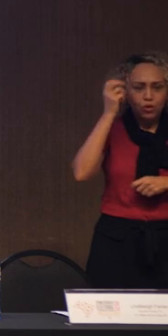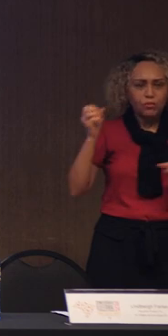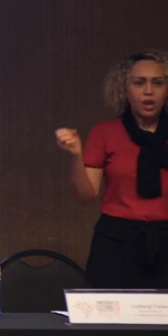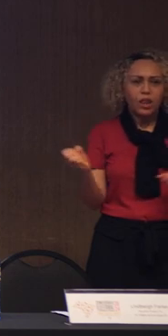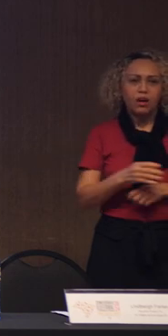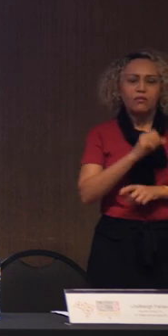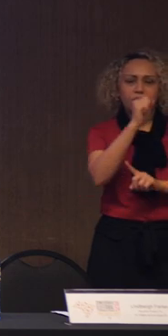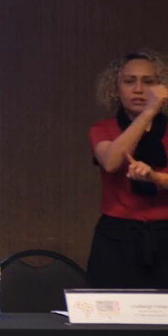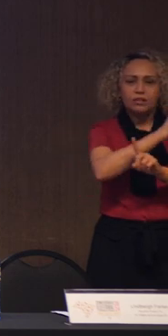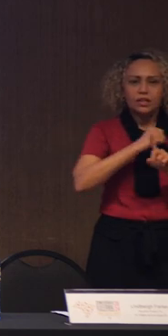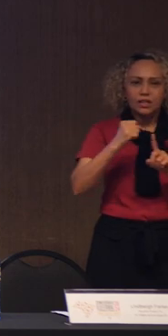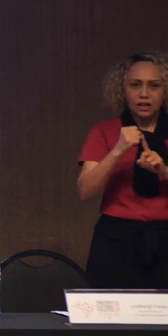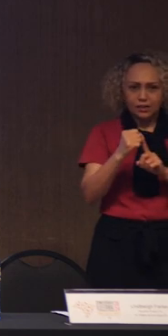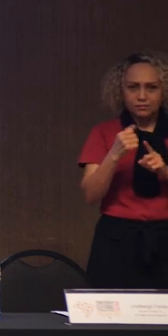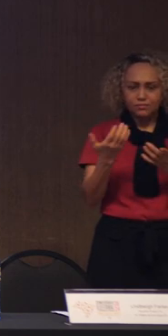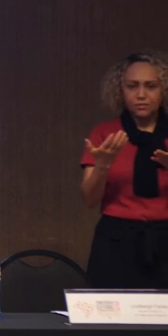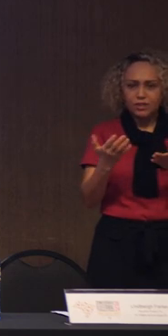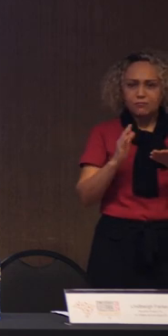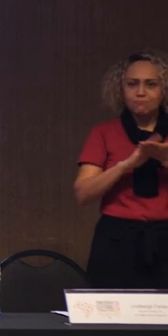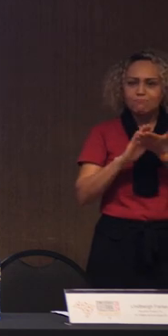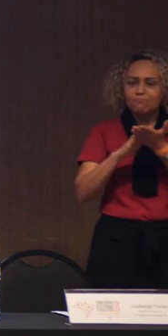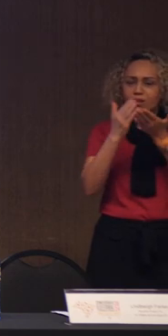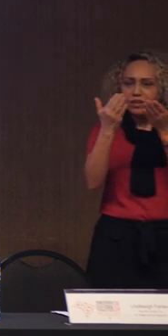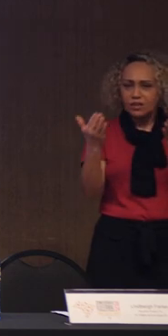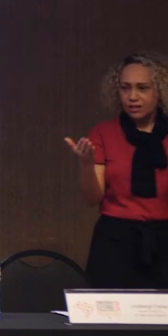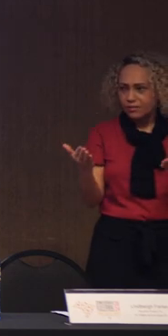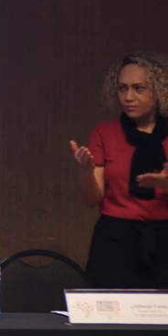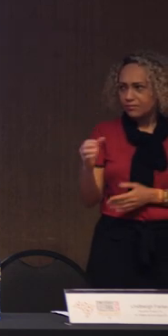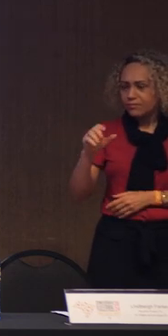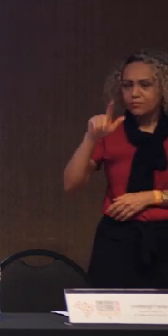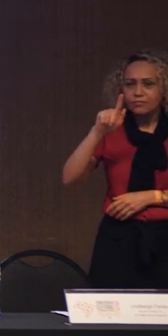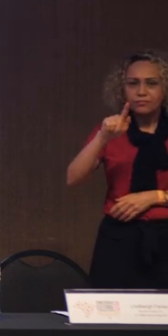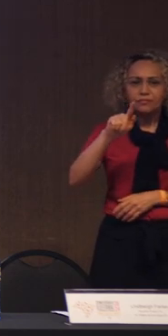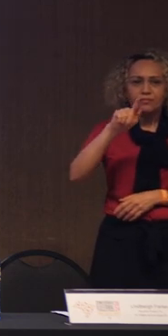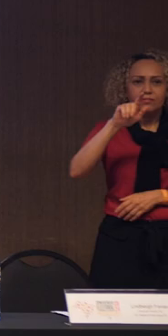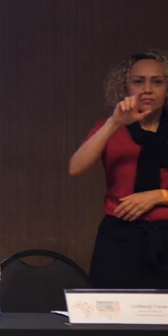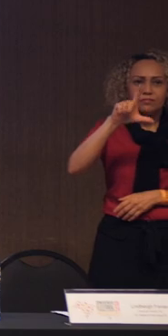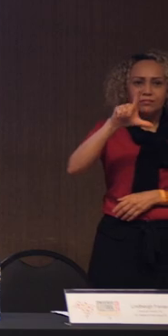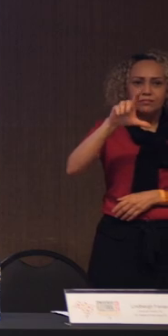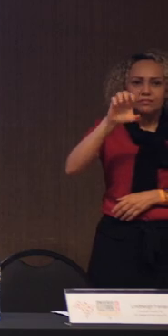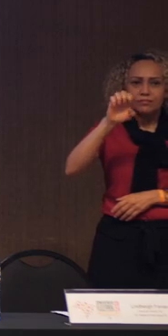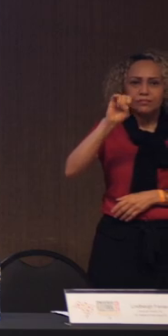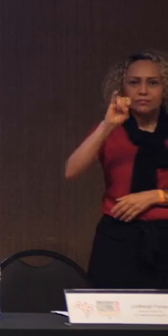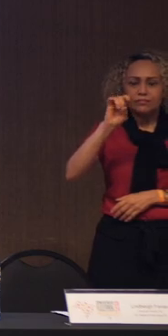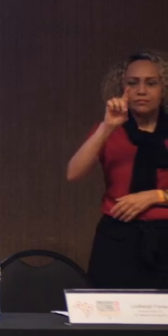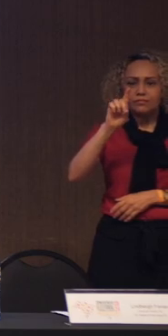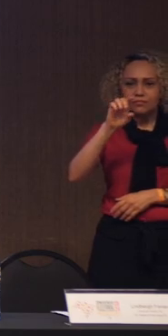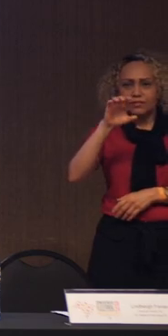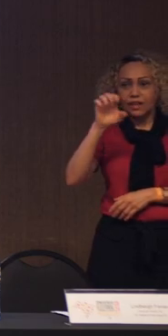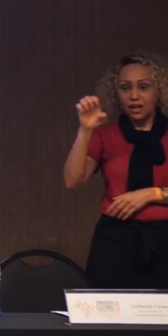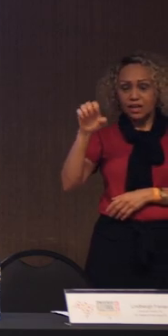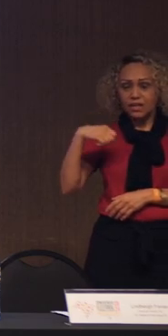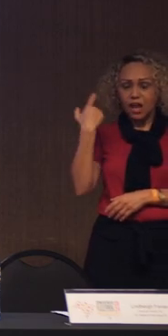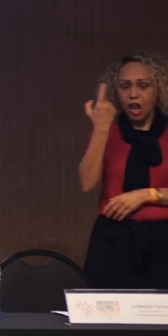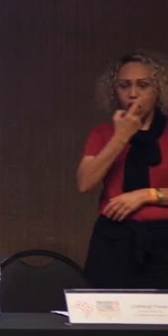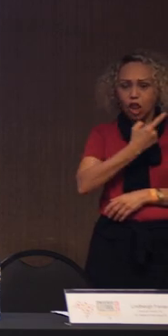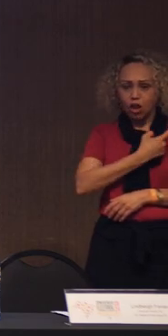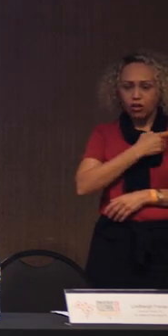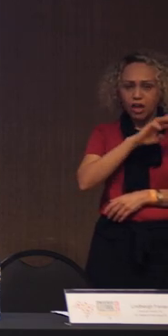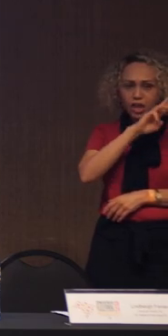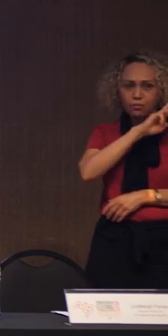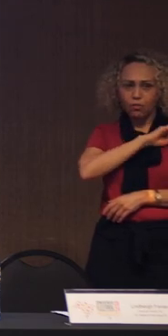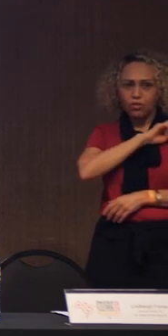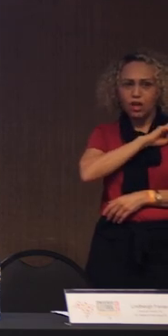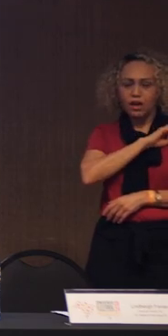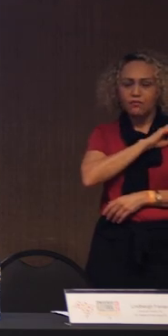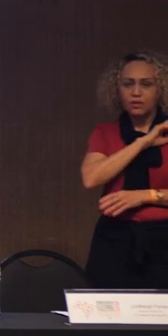queria parabenizar aqui de público a Gleide e a Executiva Nacional, mas sobretudo na figura da Gleide, nossa tesoureira, foi quem brigou muito